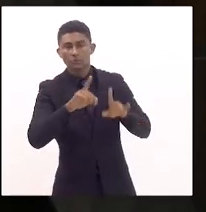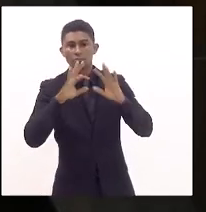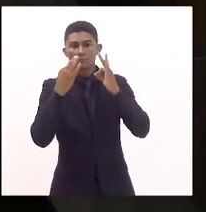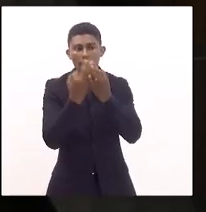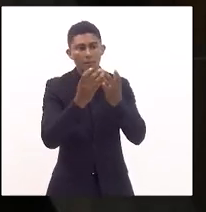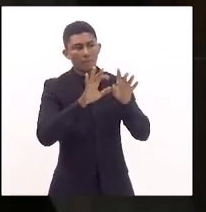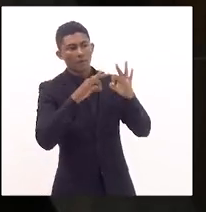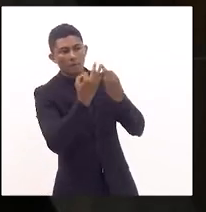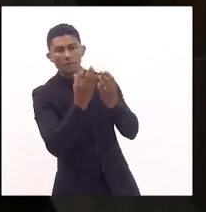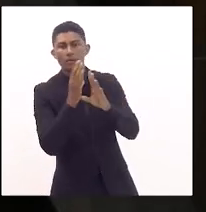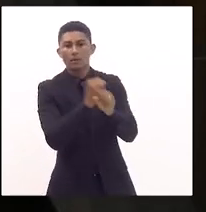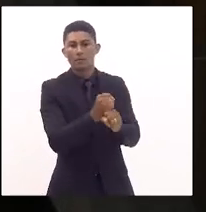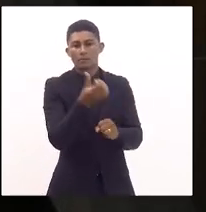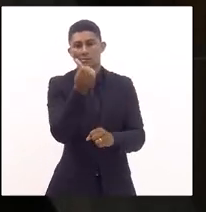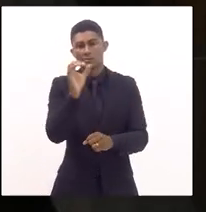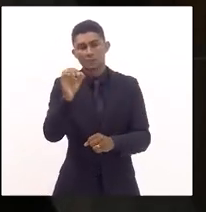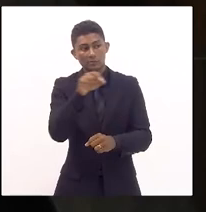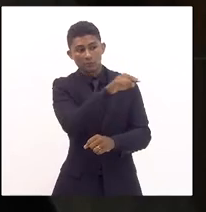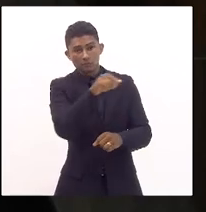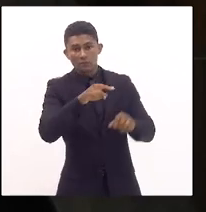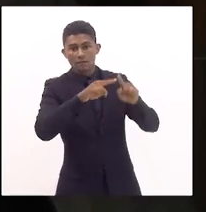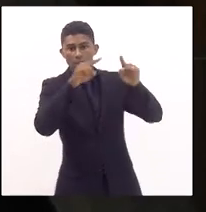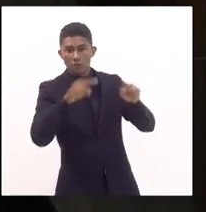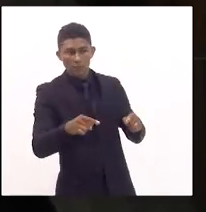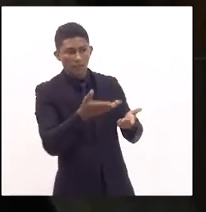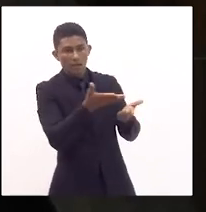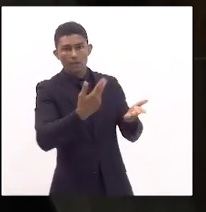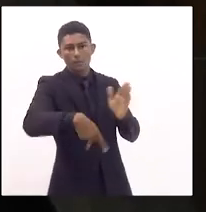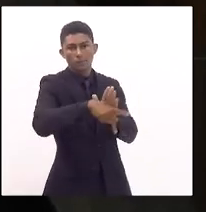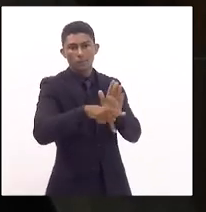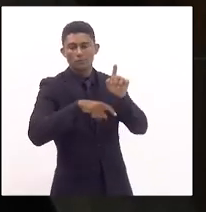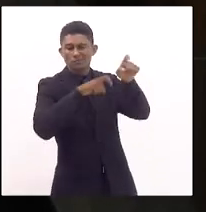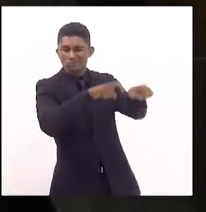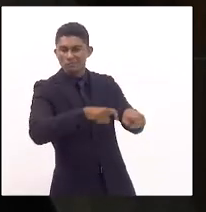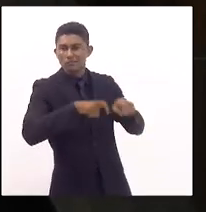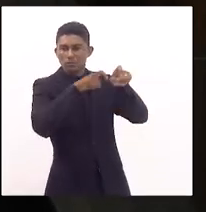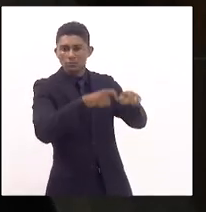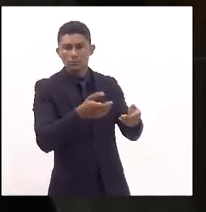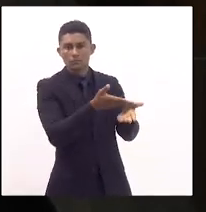de trabalhadores e trabalhadoras agrícolas, ali